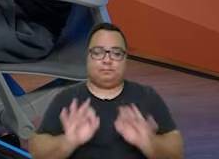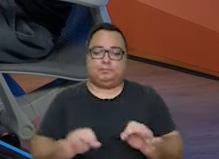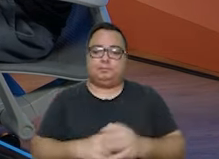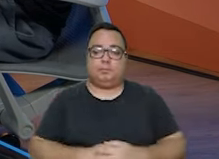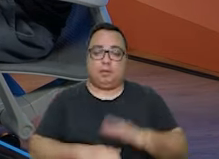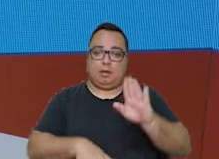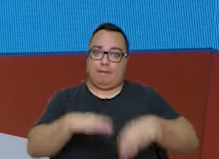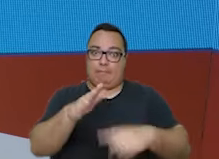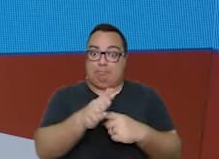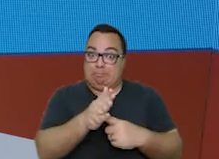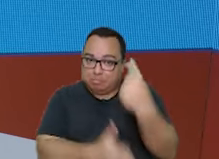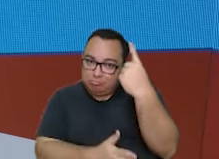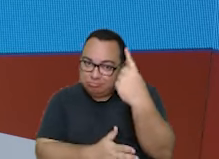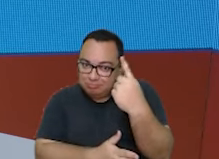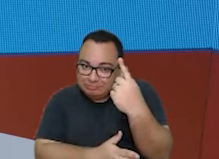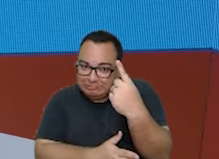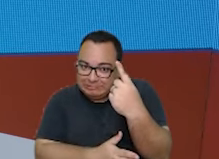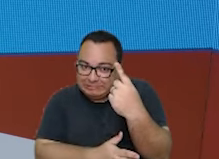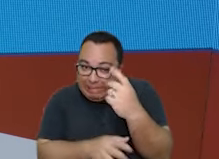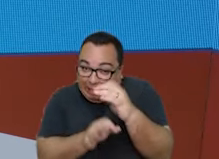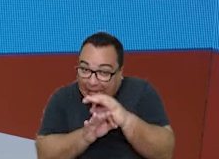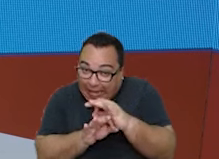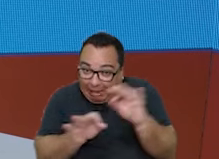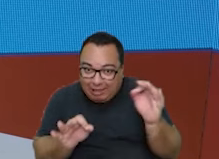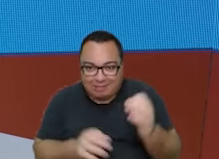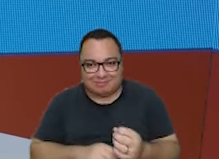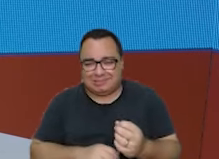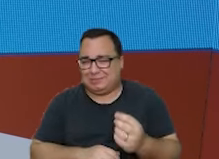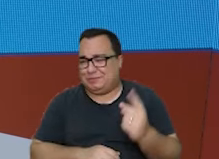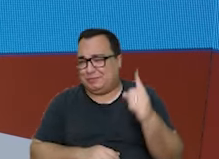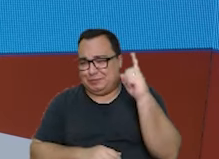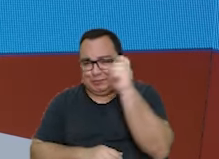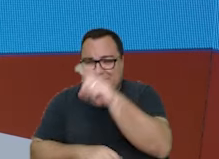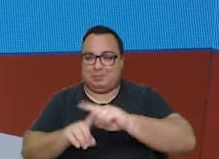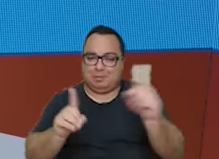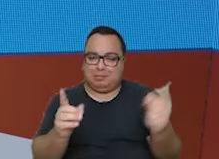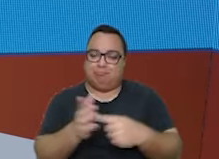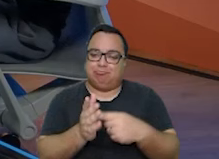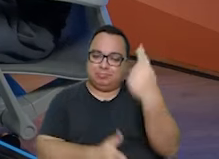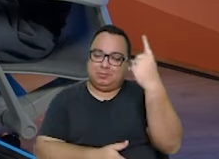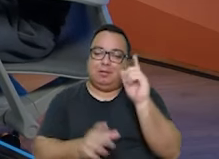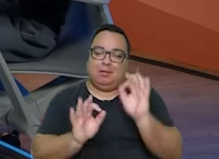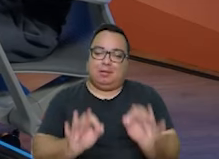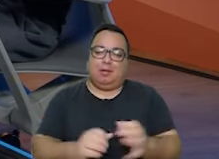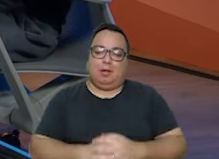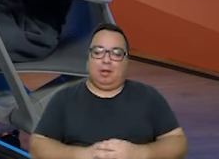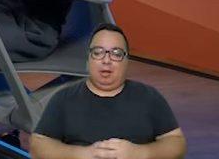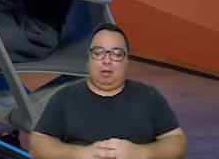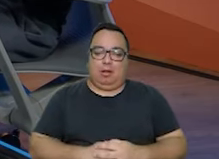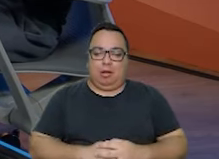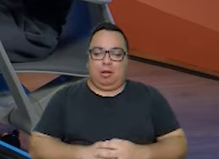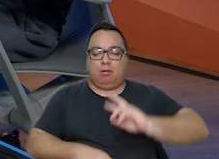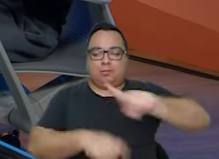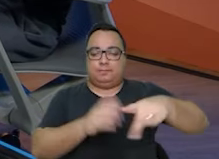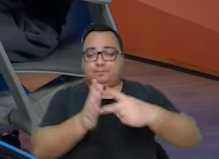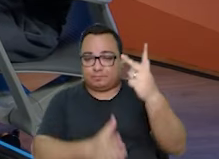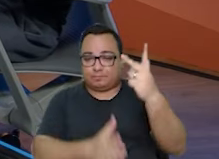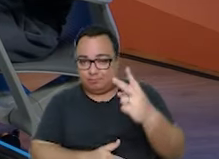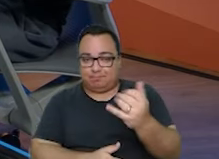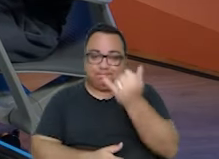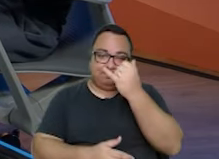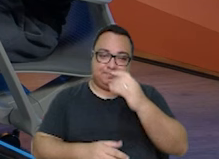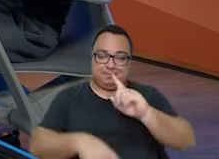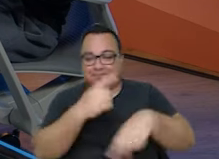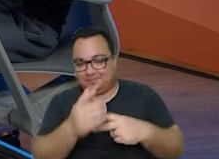primeira é raro Mas acontece né Adri acerta na primeira erra na segunda é sorte de principiante